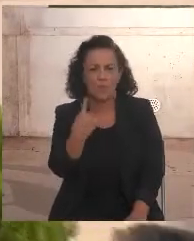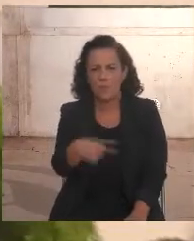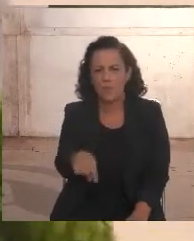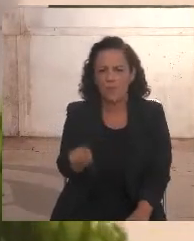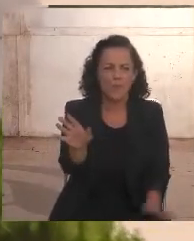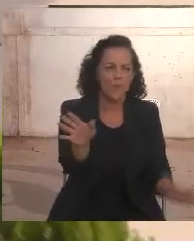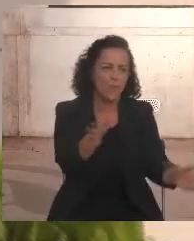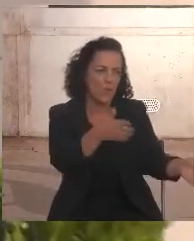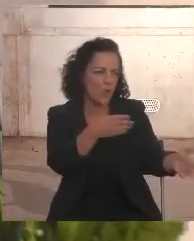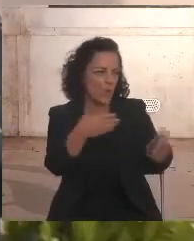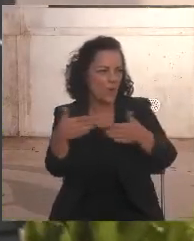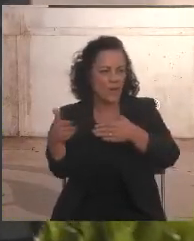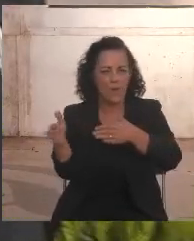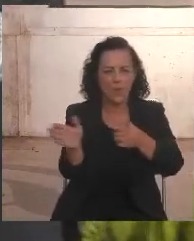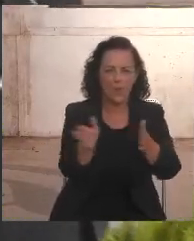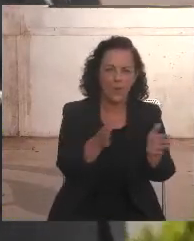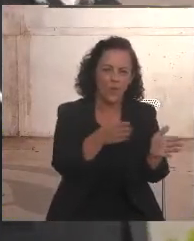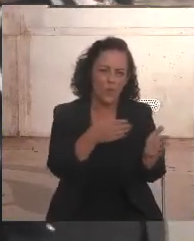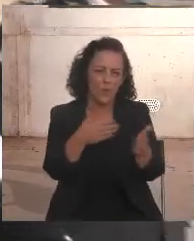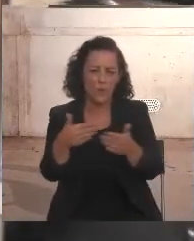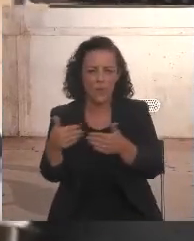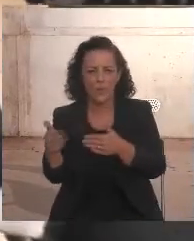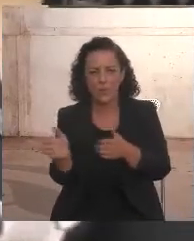Sou um vento novo.